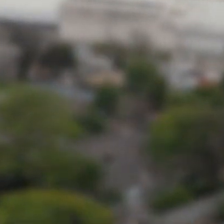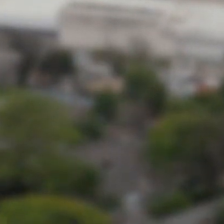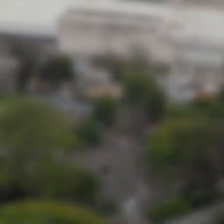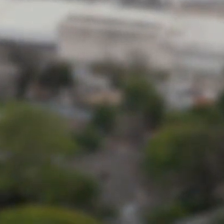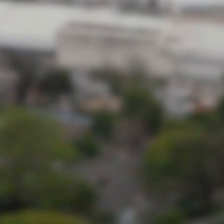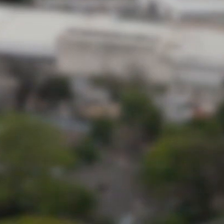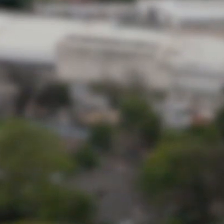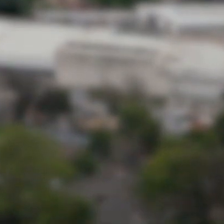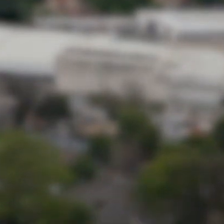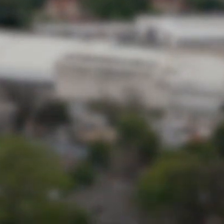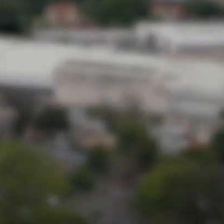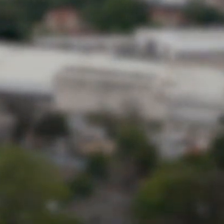E aí